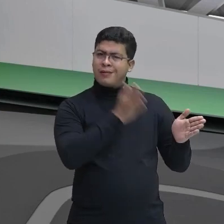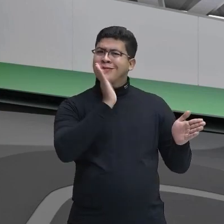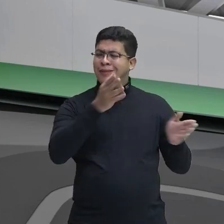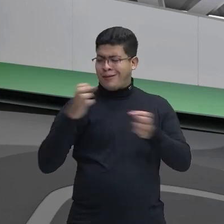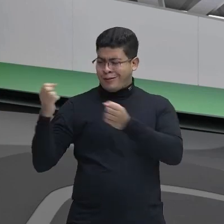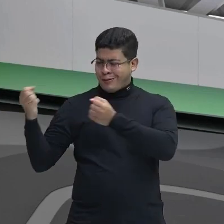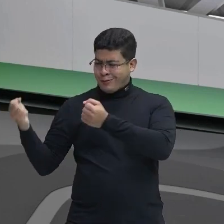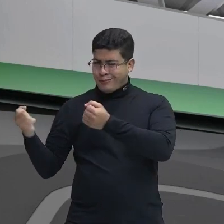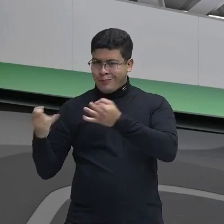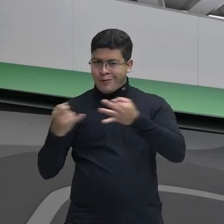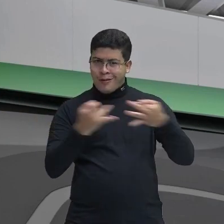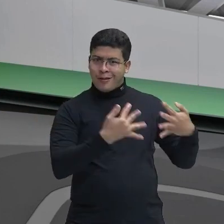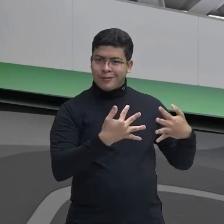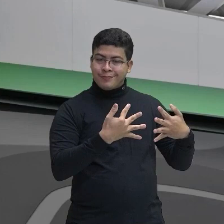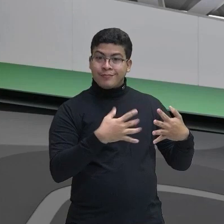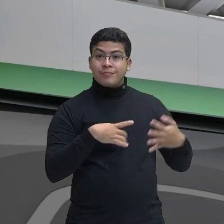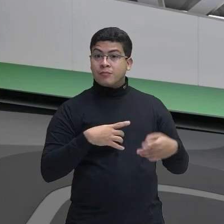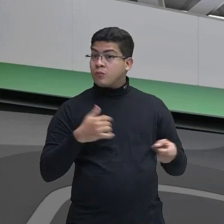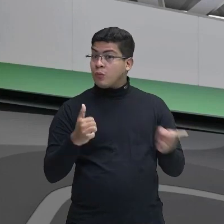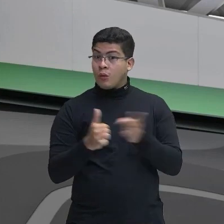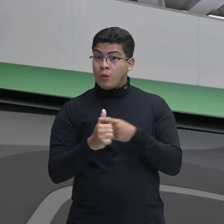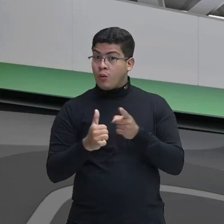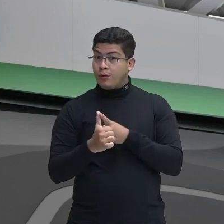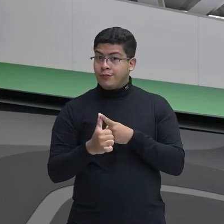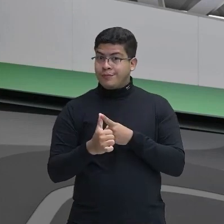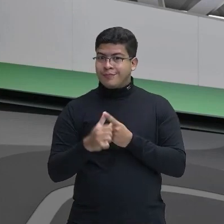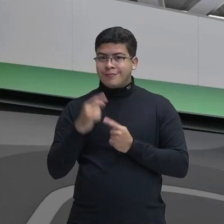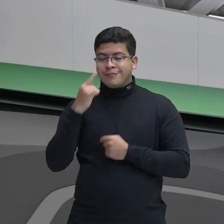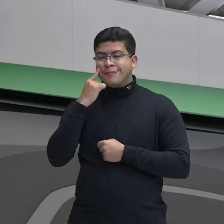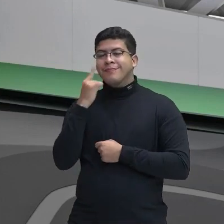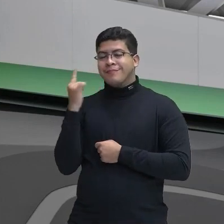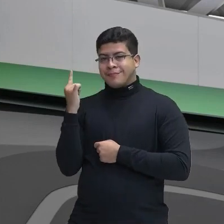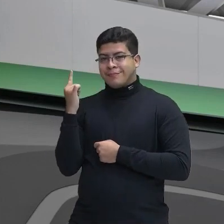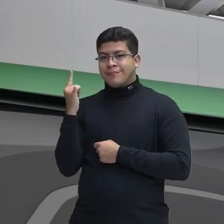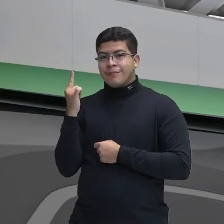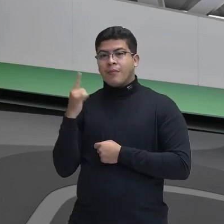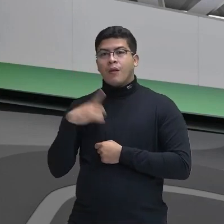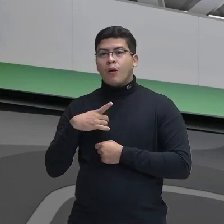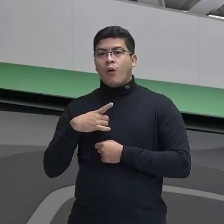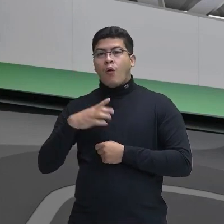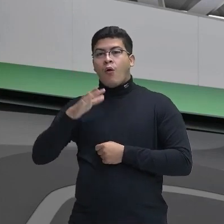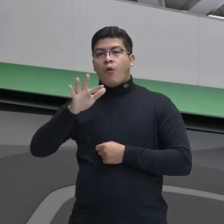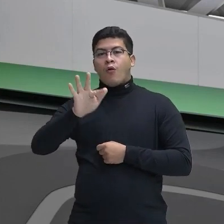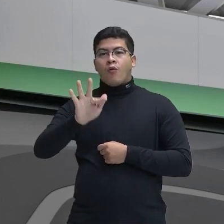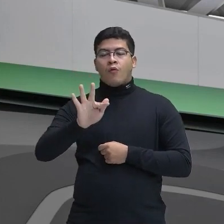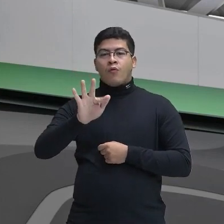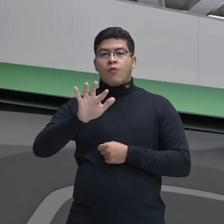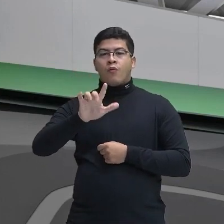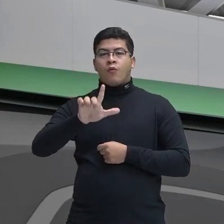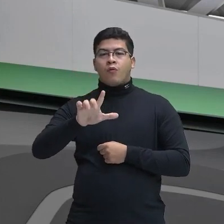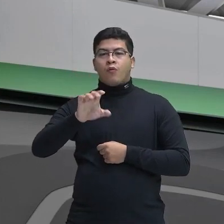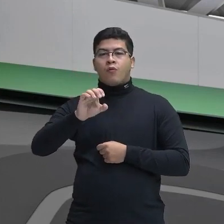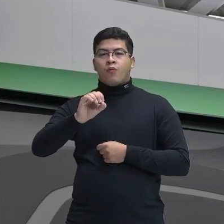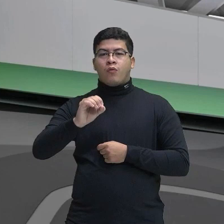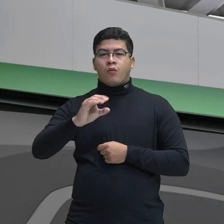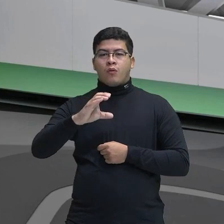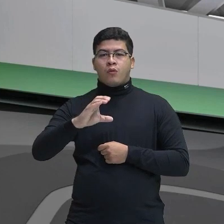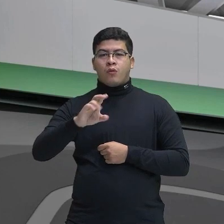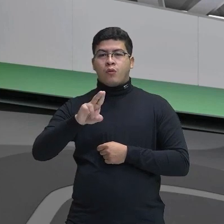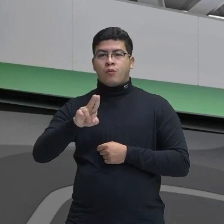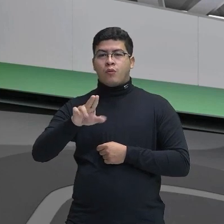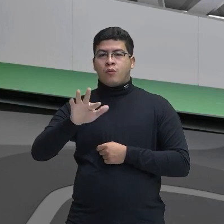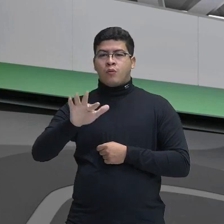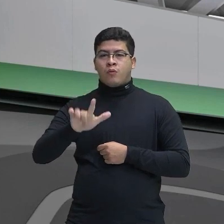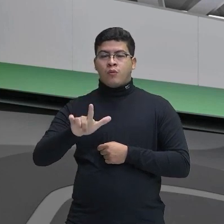é o primeiro? É a floculação. Agentes que irão ali juntar essas impurezas da água formando